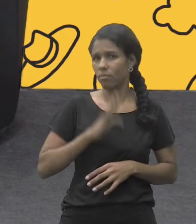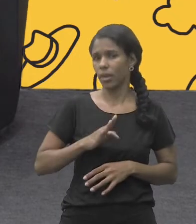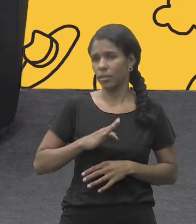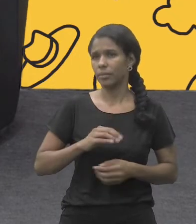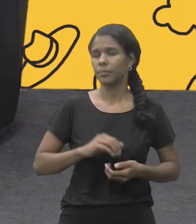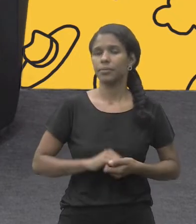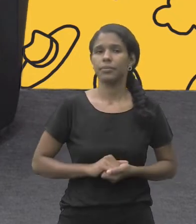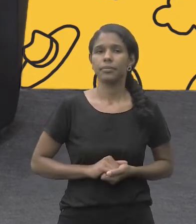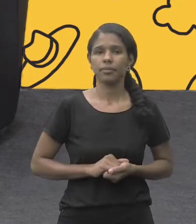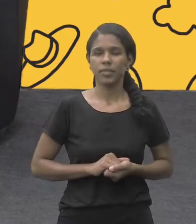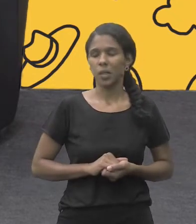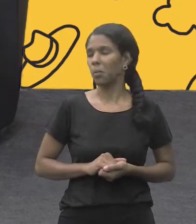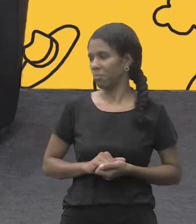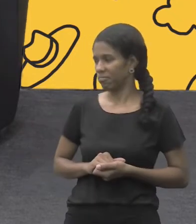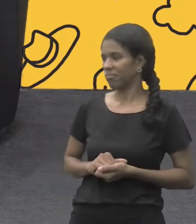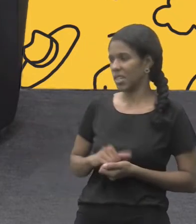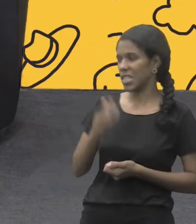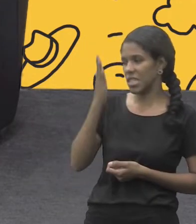Bom saber, né?